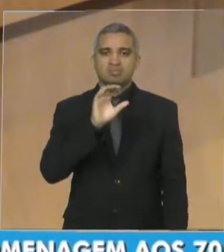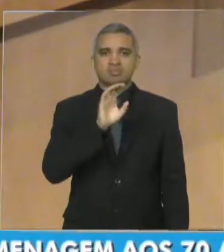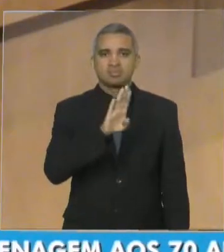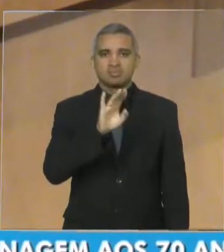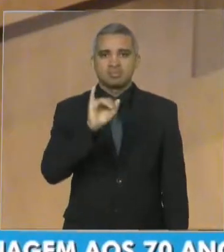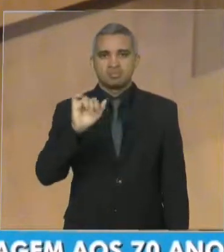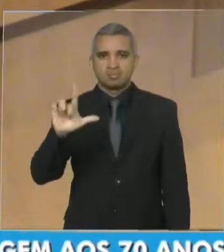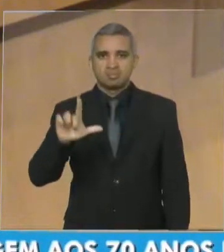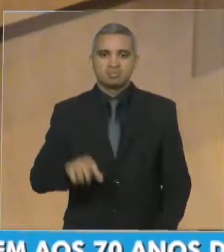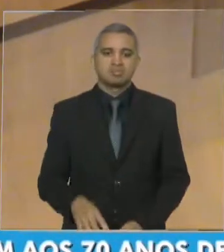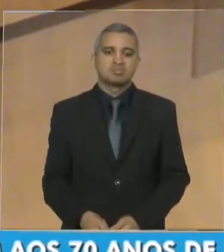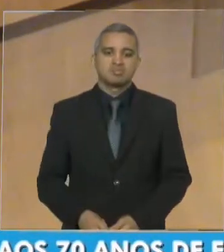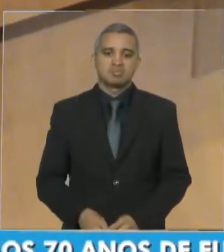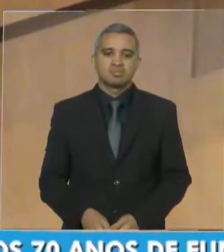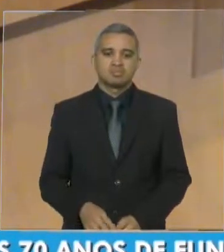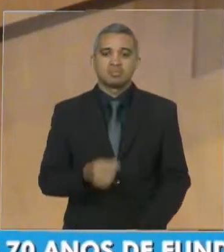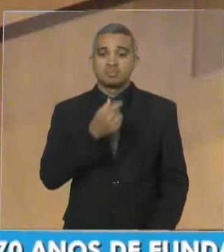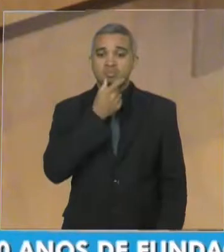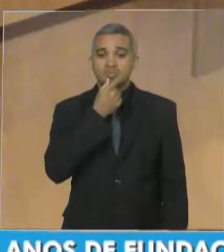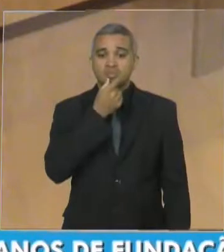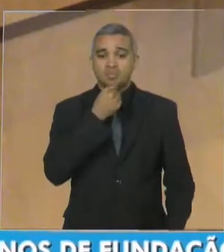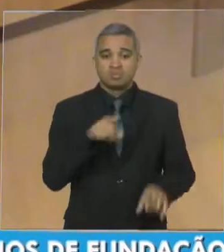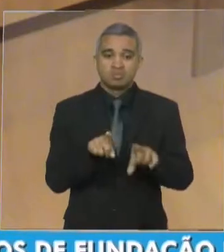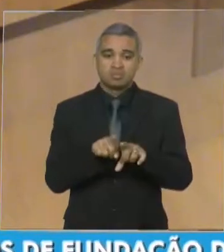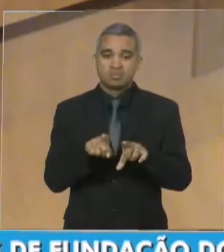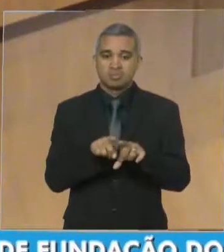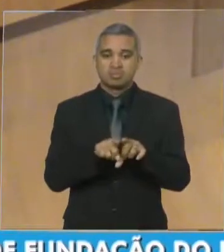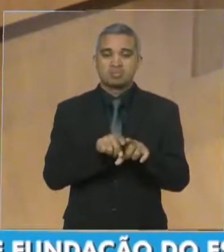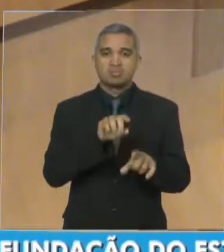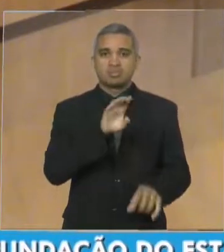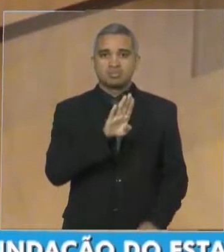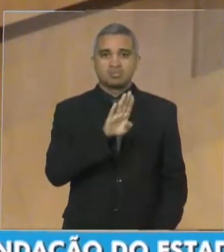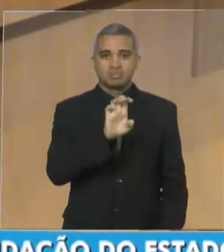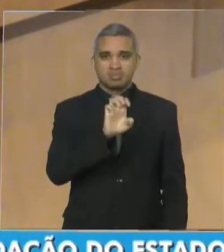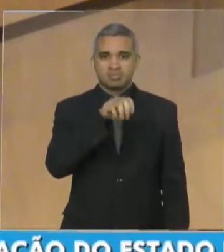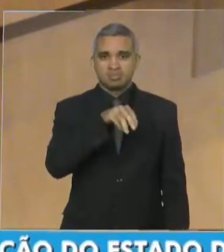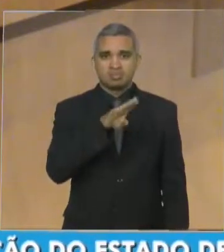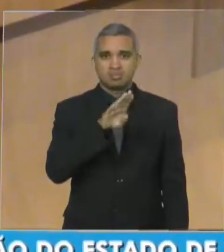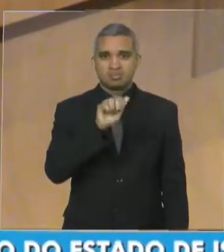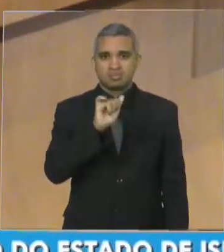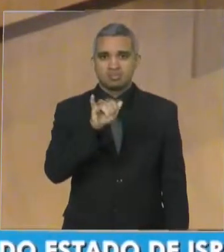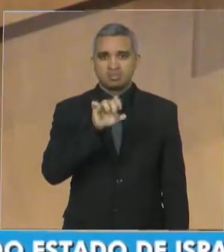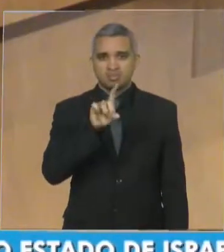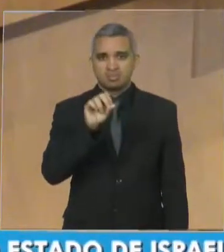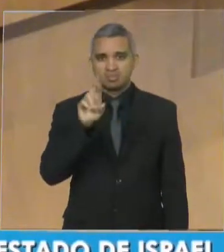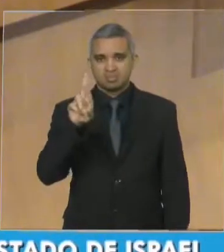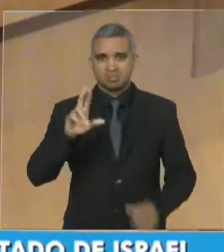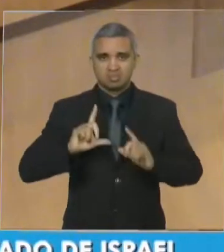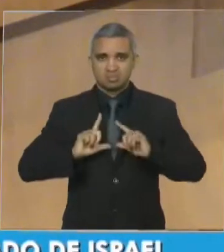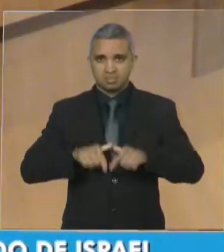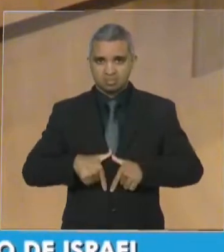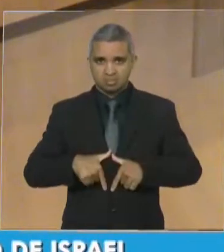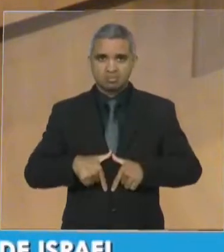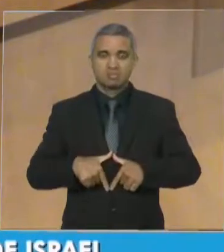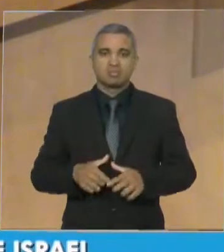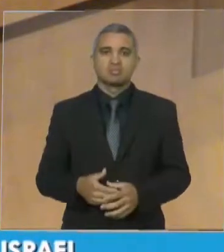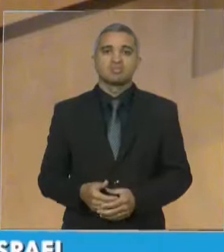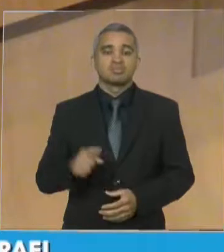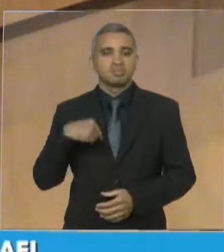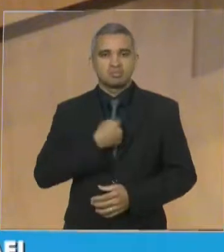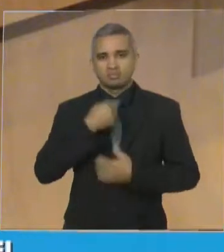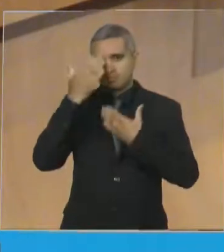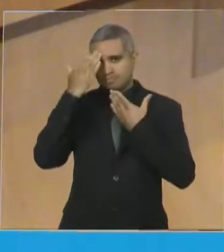embaixador Yossi Scherler, nossa gratidão por já amar o Maranhão,